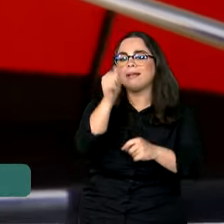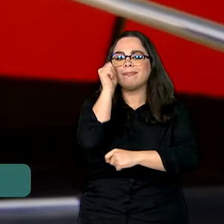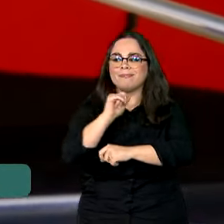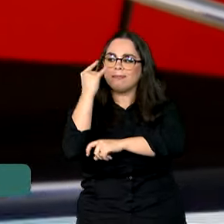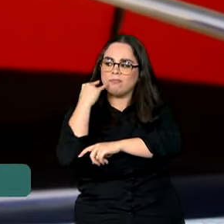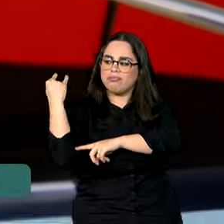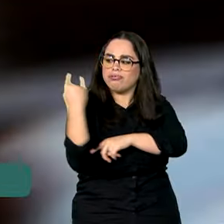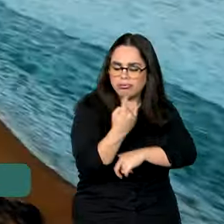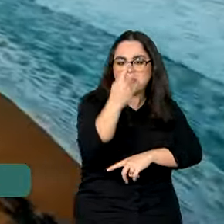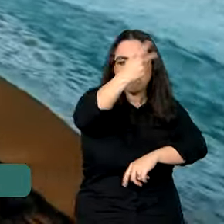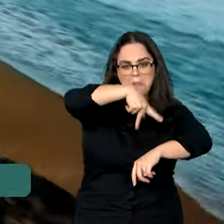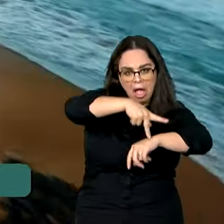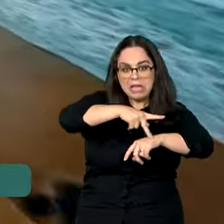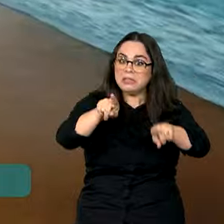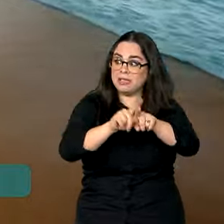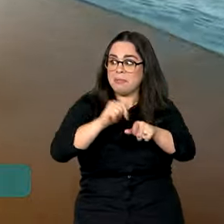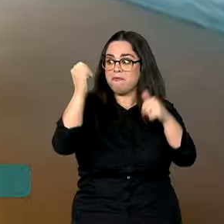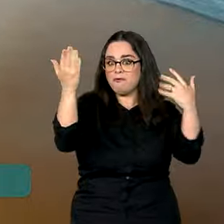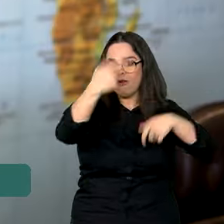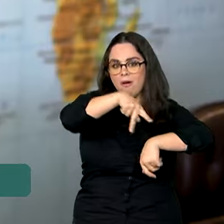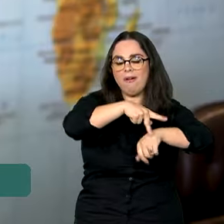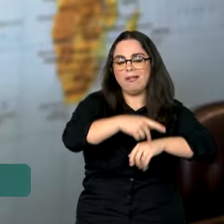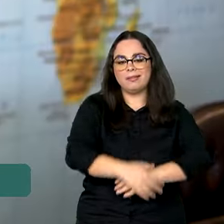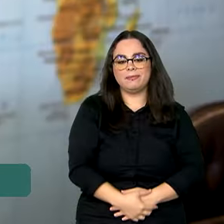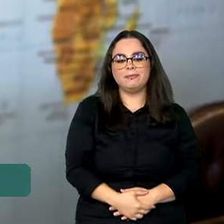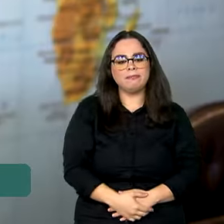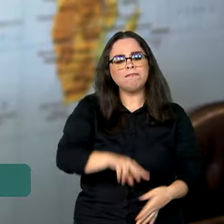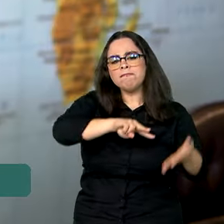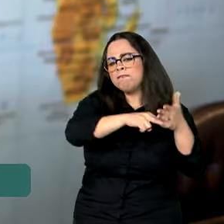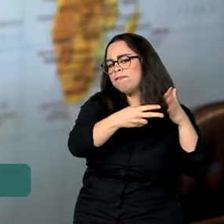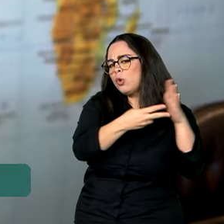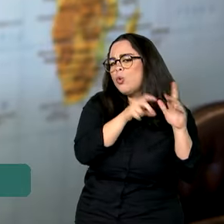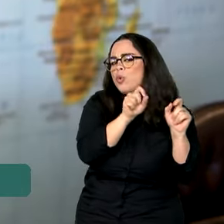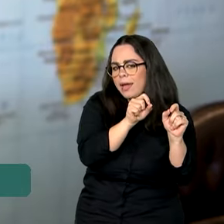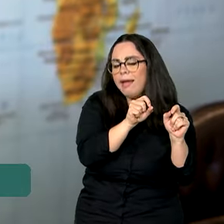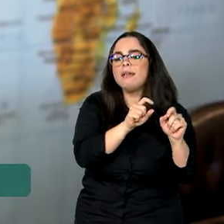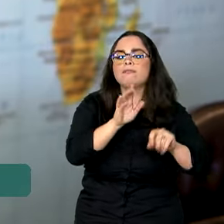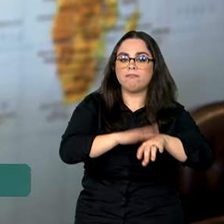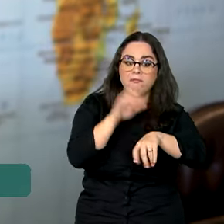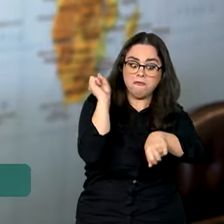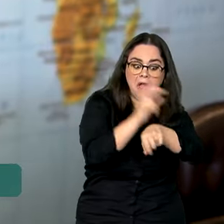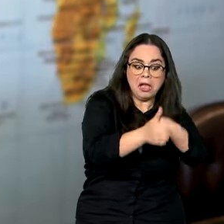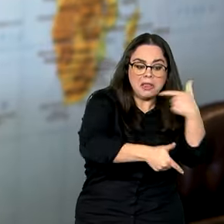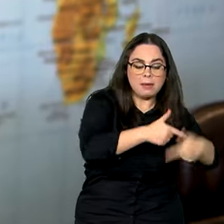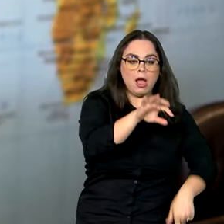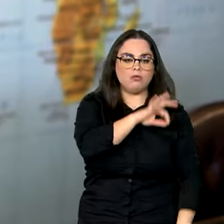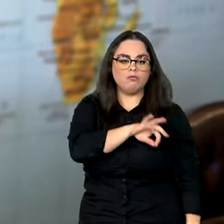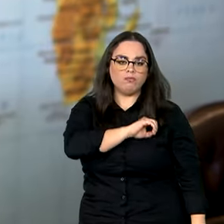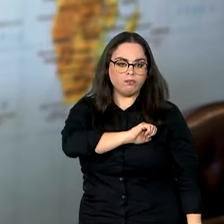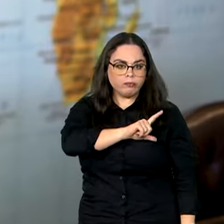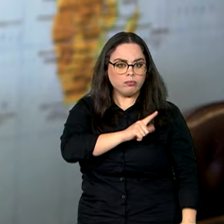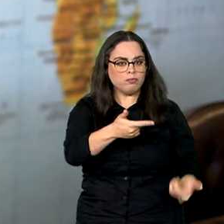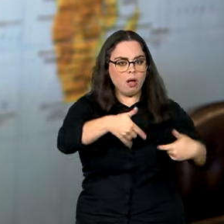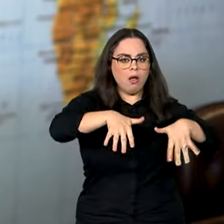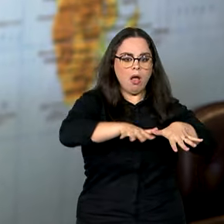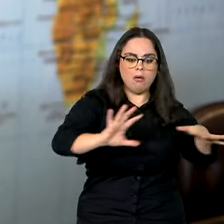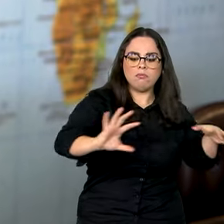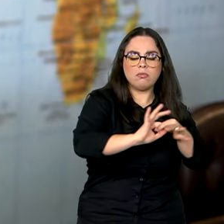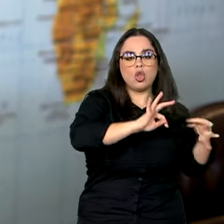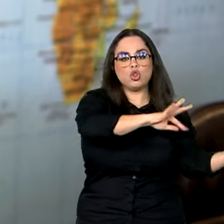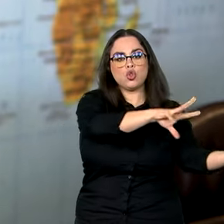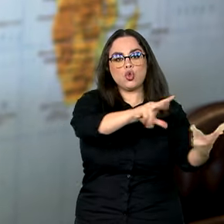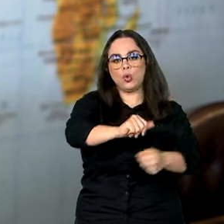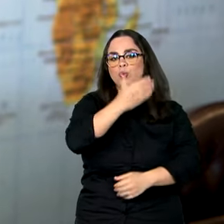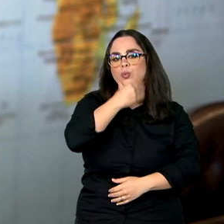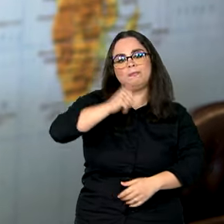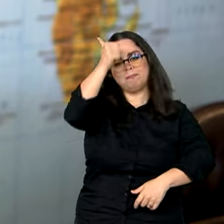viajantes nacionais e estrangeiras. Isso significa também mais emprego, mais renda, inclusão para todos os brasileiros.